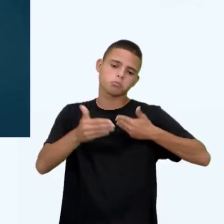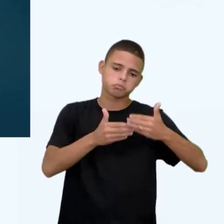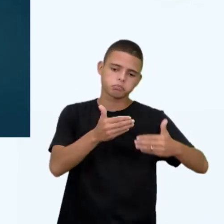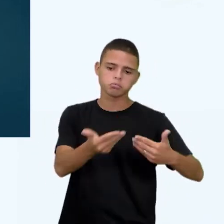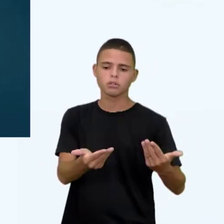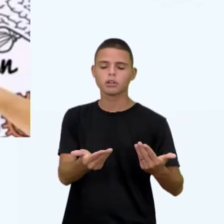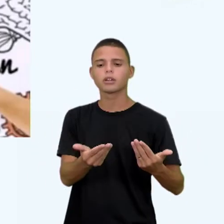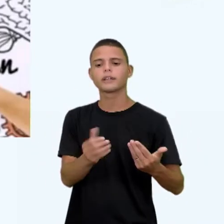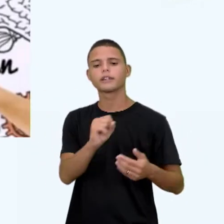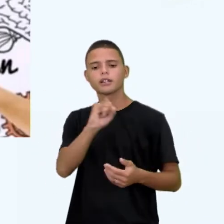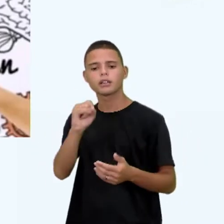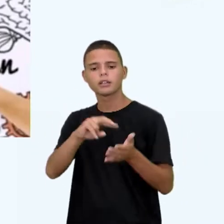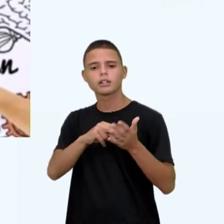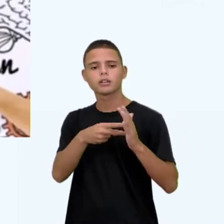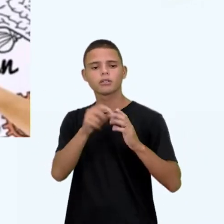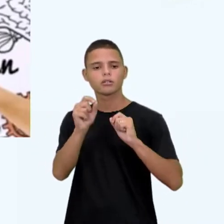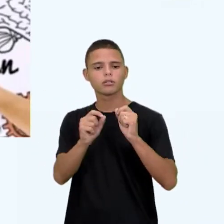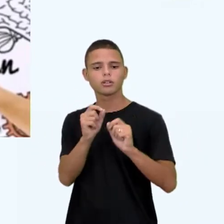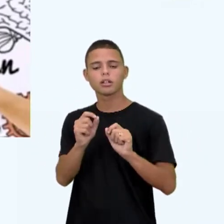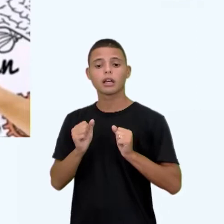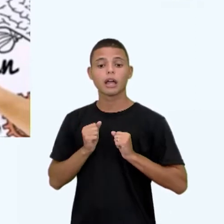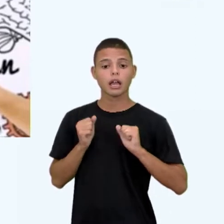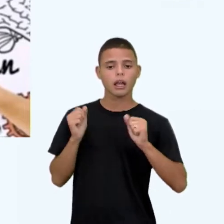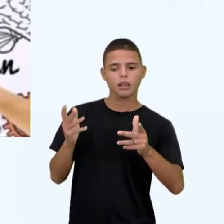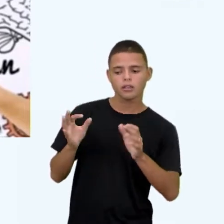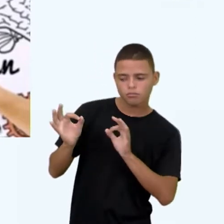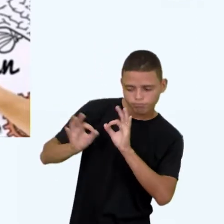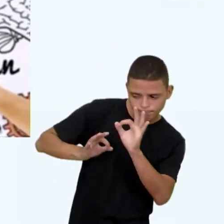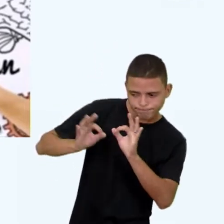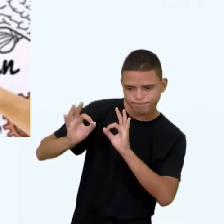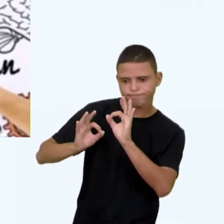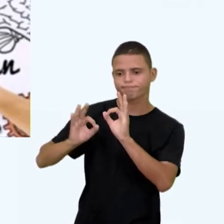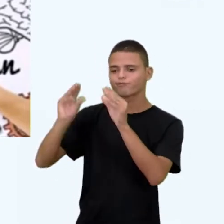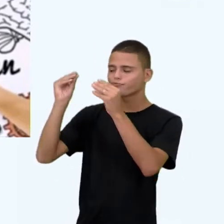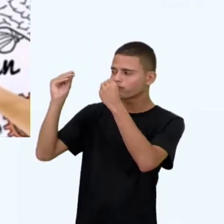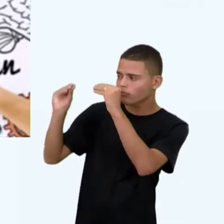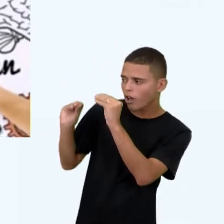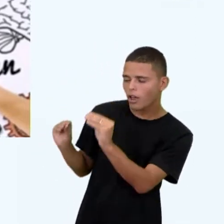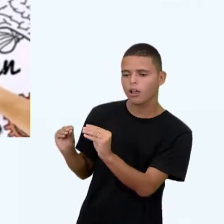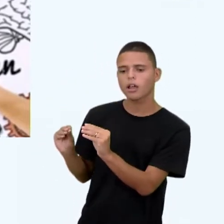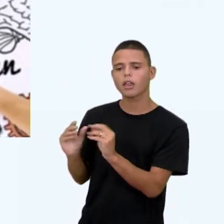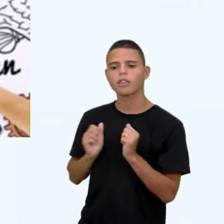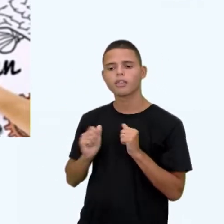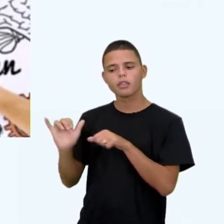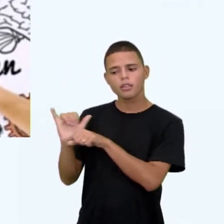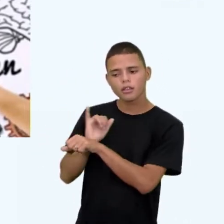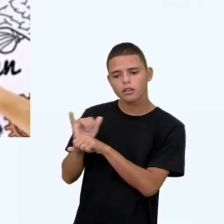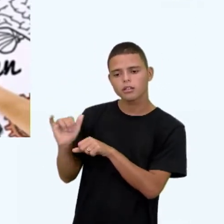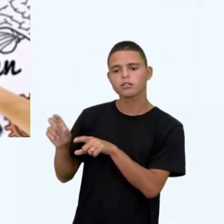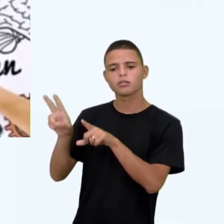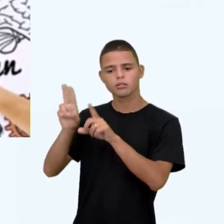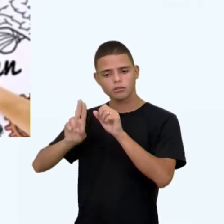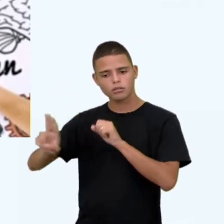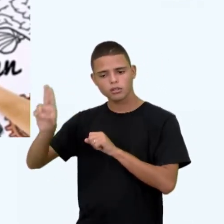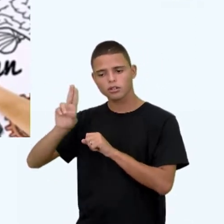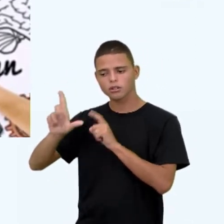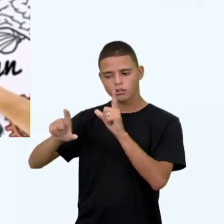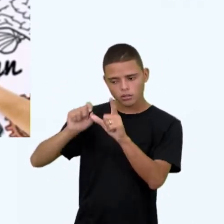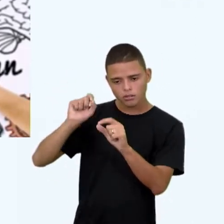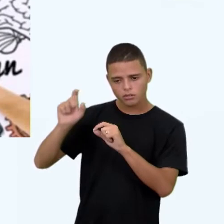do processo de design, a ação do desenvolvimento, a aplicação do método e das ferramentas